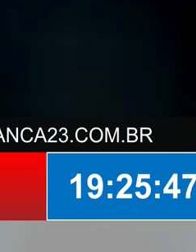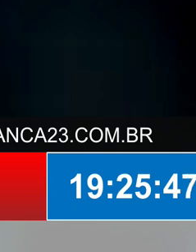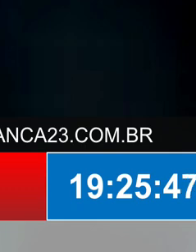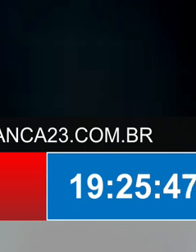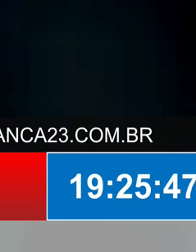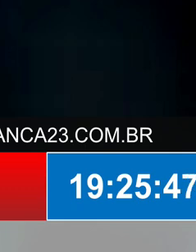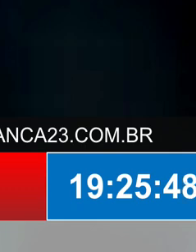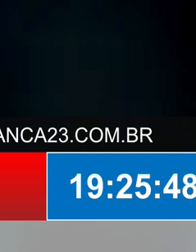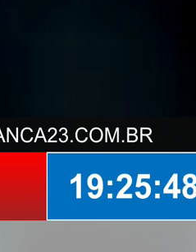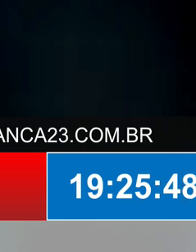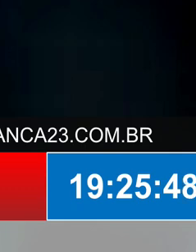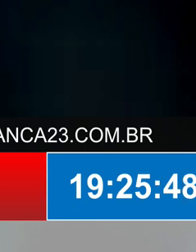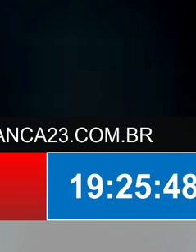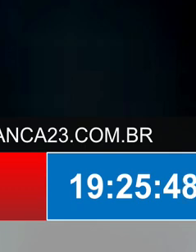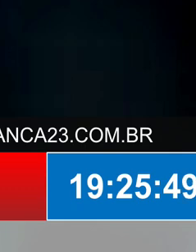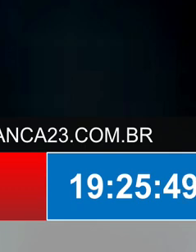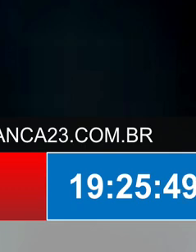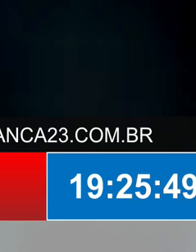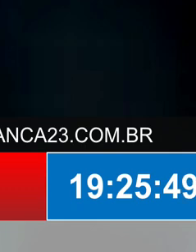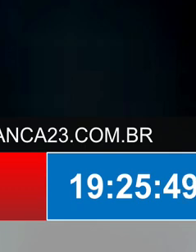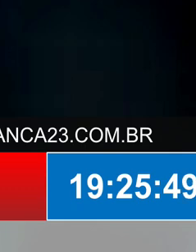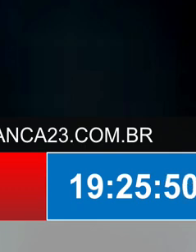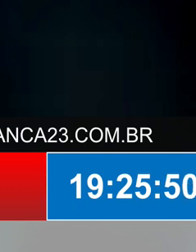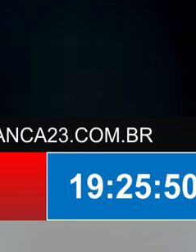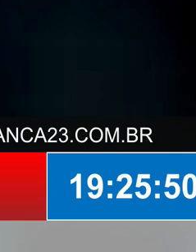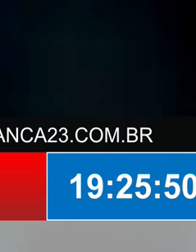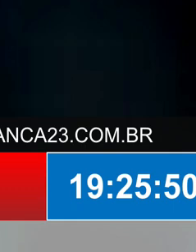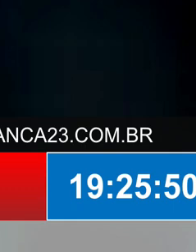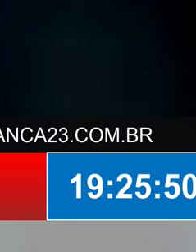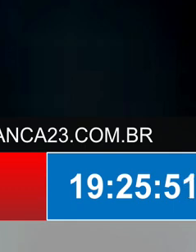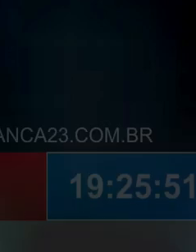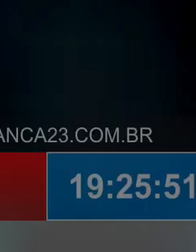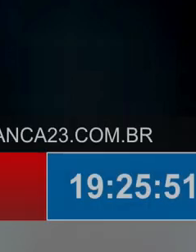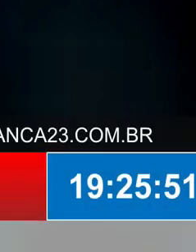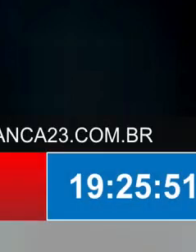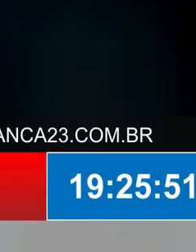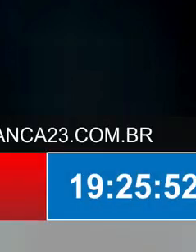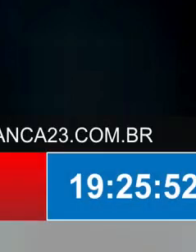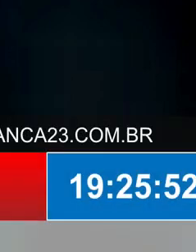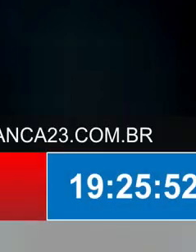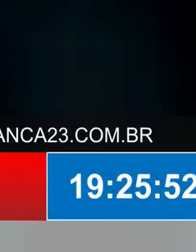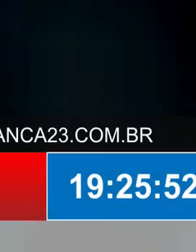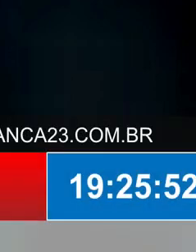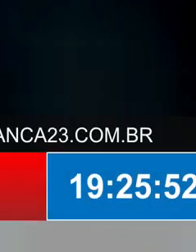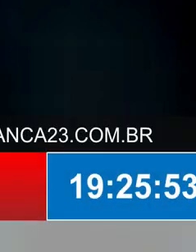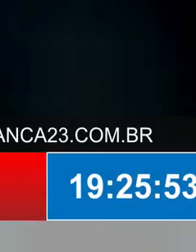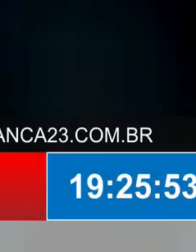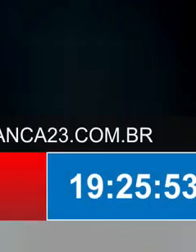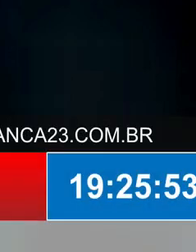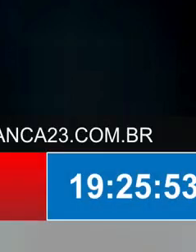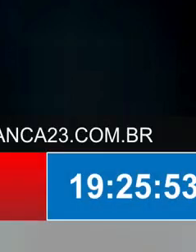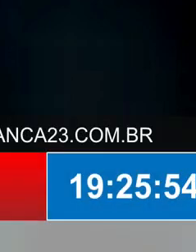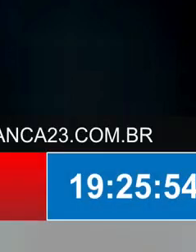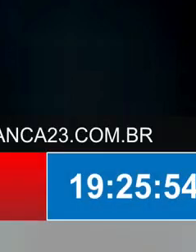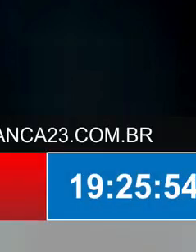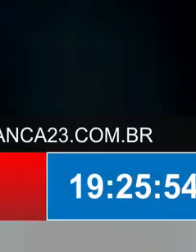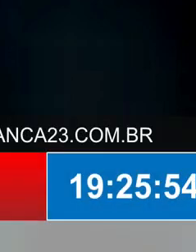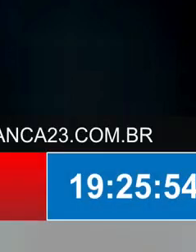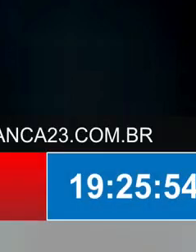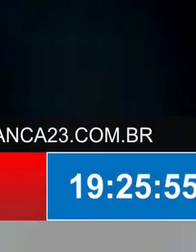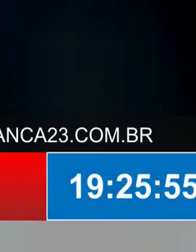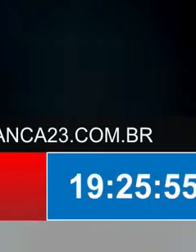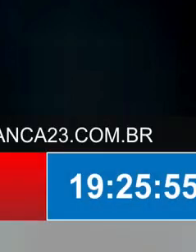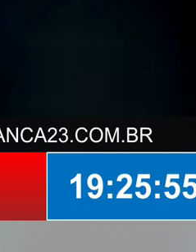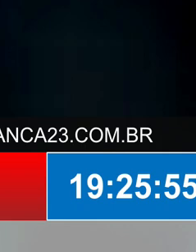vem, com o Internacional e São Paulo, Flamengo e Atlético do Paraná. Depois, no dia 14, Fortaleza e Corinthians,